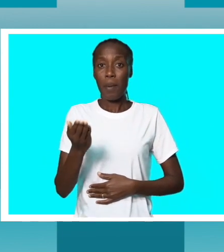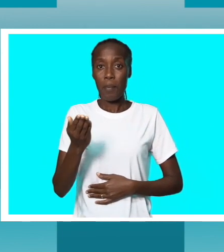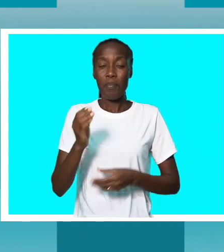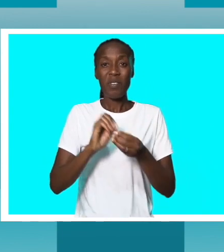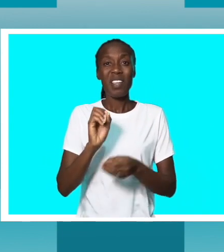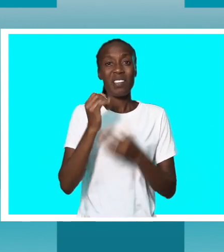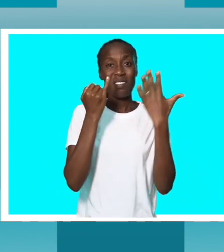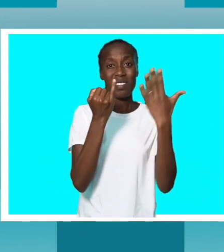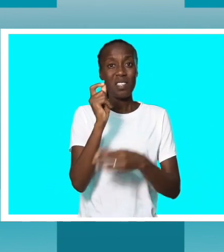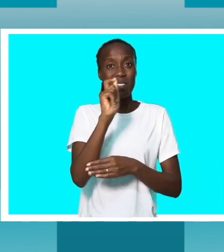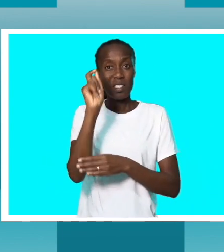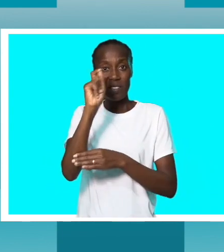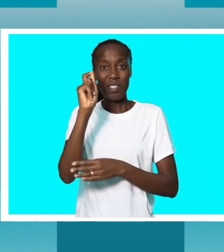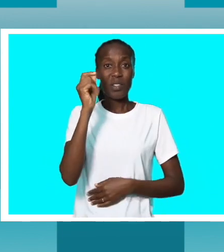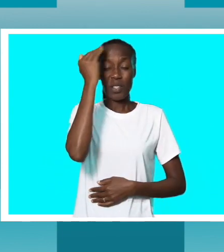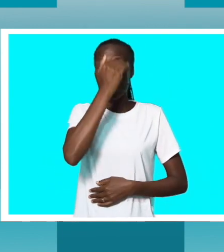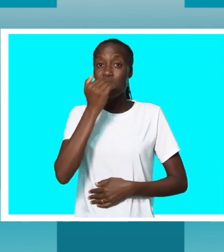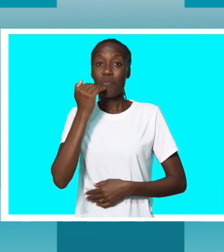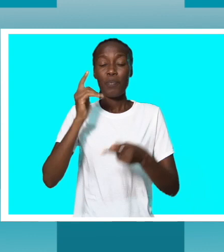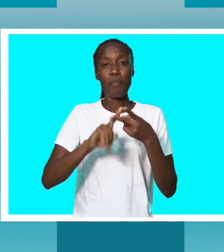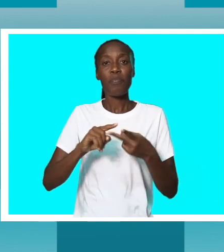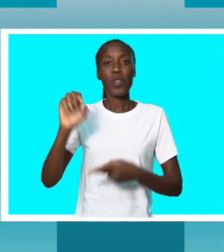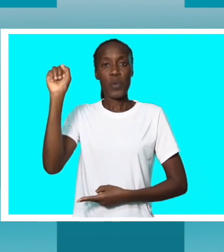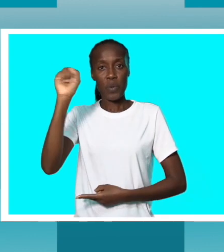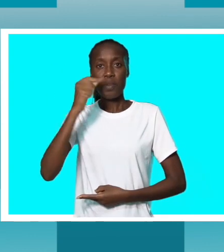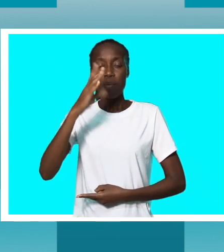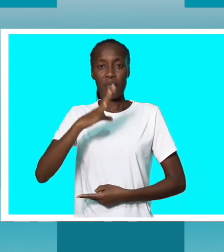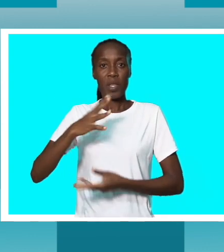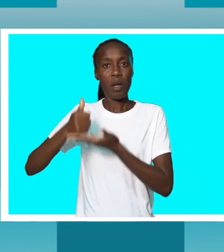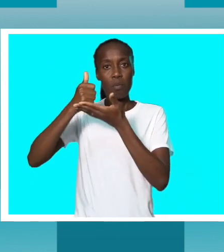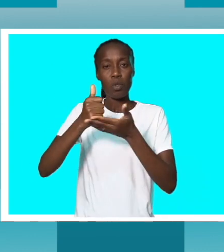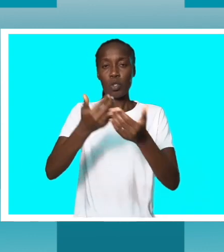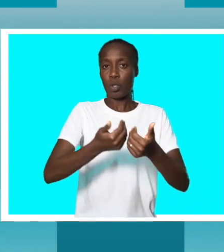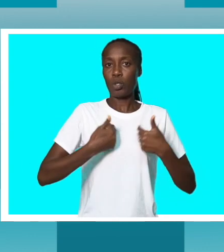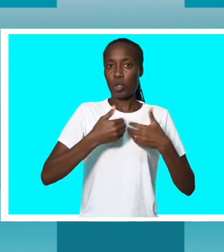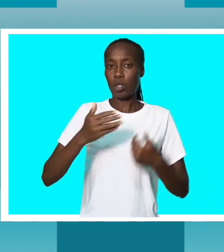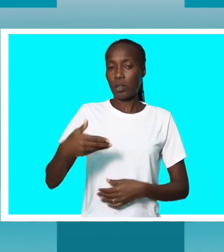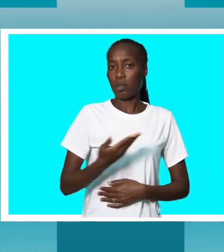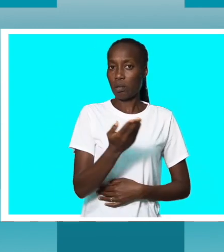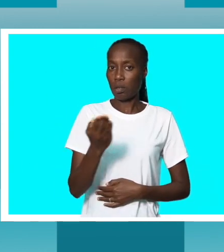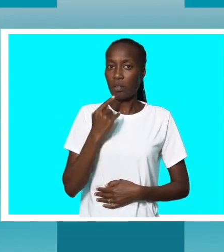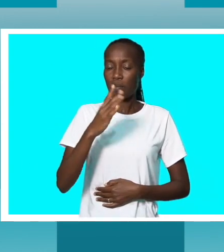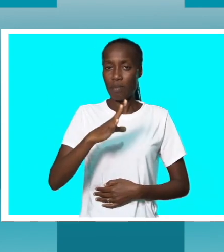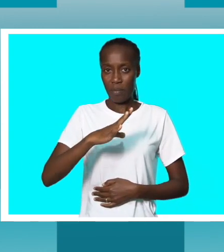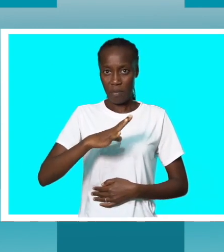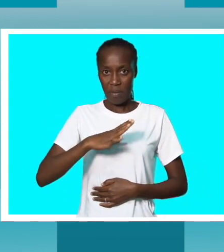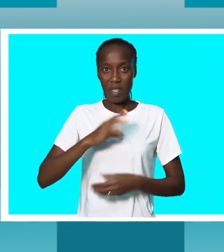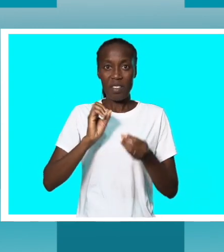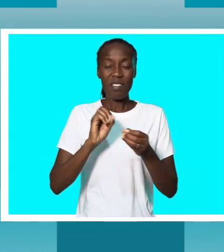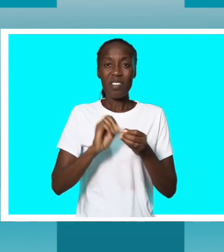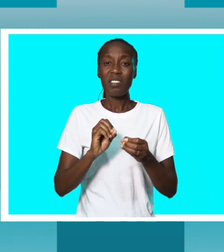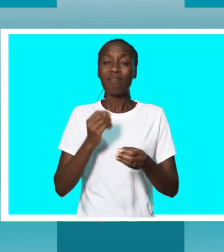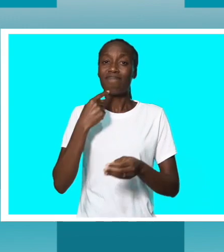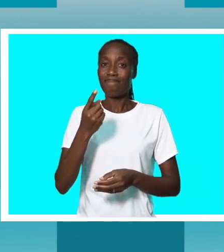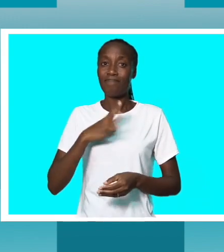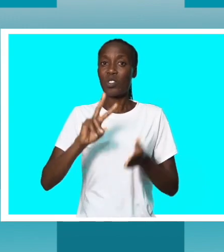intervirem 6 distritos em Manica e Sofala, de apoio a jovens com vulnerabilidade em sua formação profissional. Esse projeto